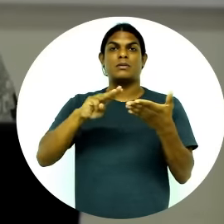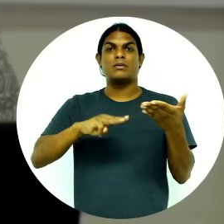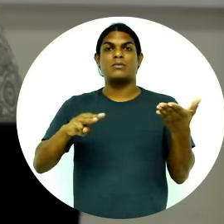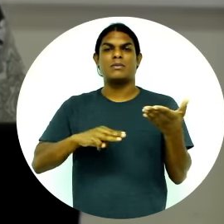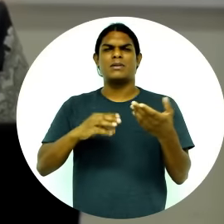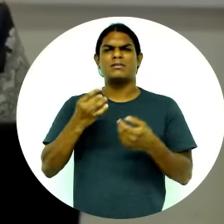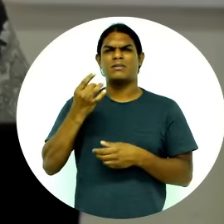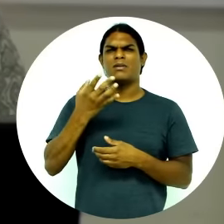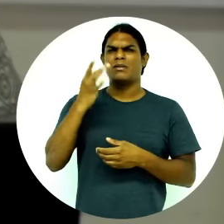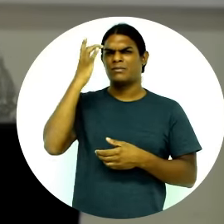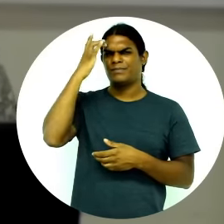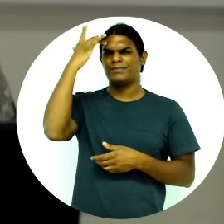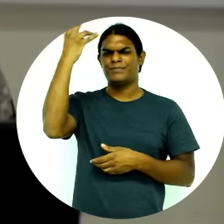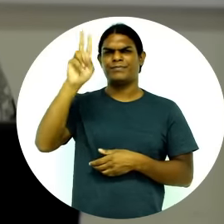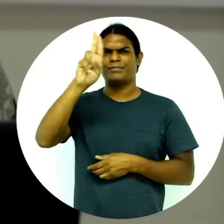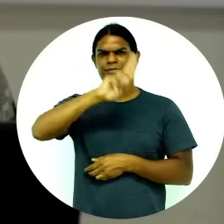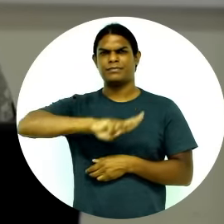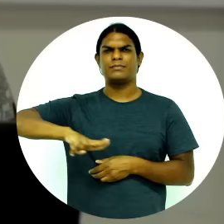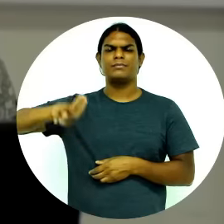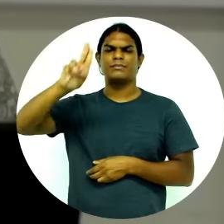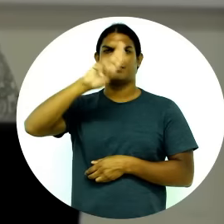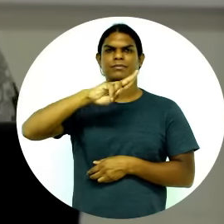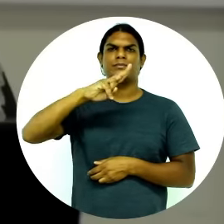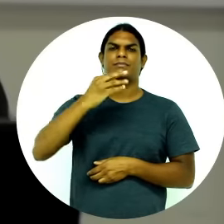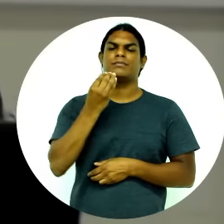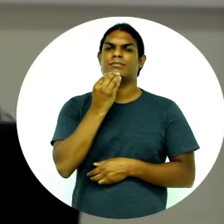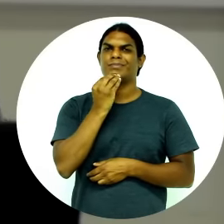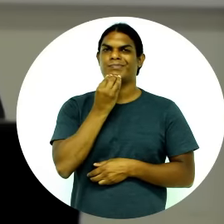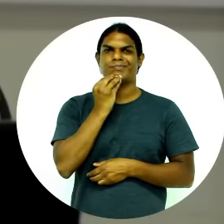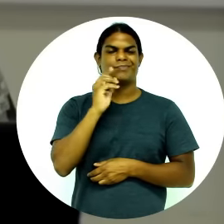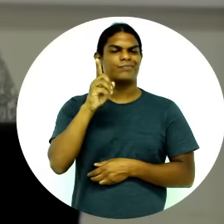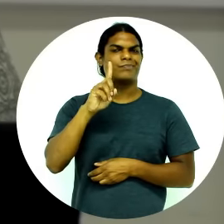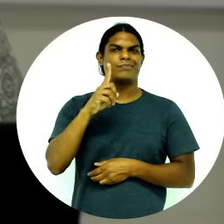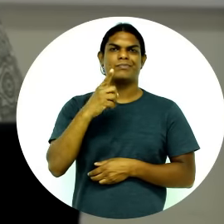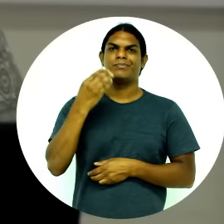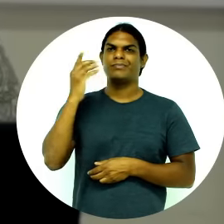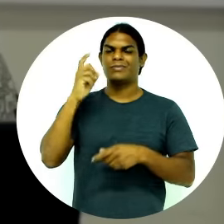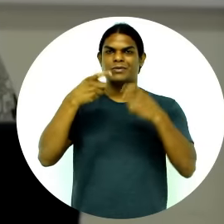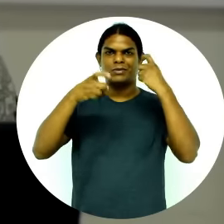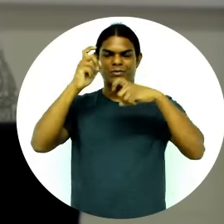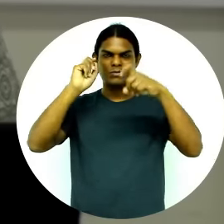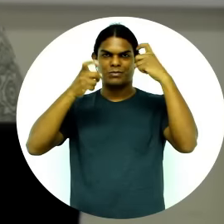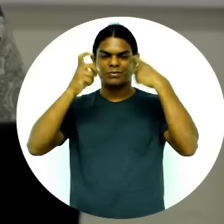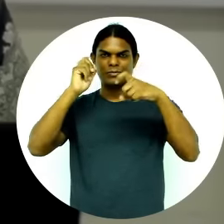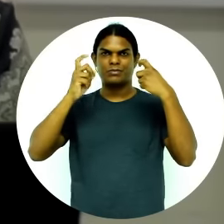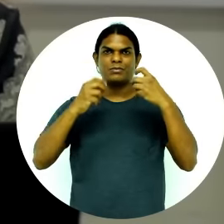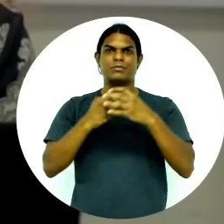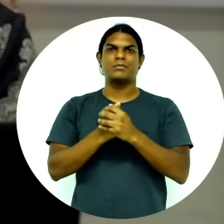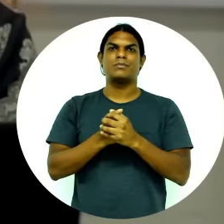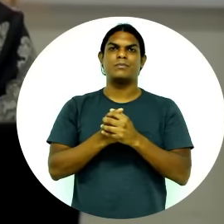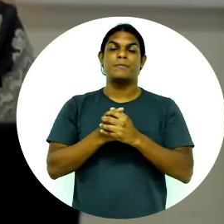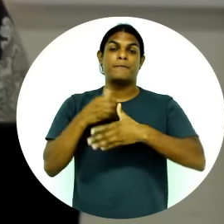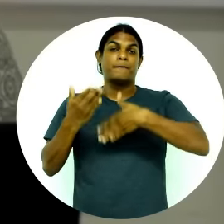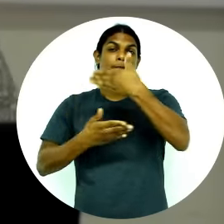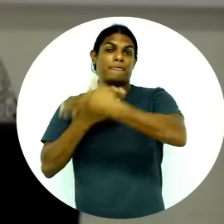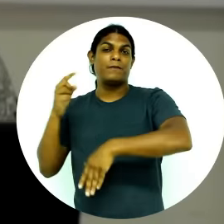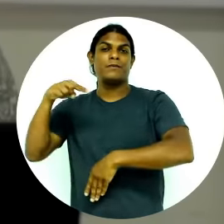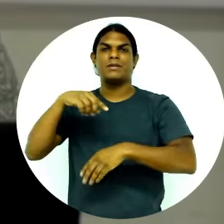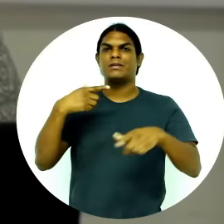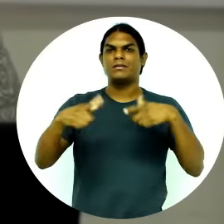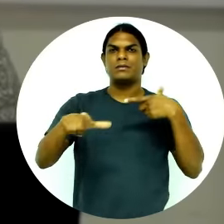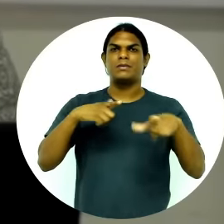é um método de fácil montagem e fácil utilização. Desvantagens. Não se preocupa com aspectos normais do